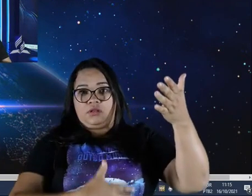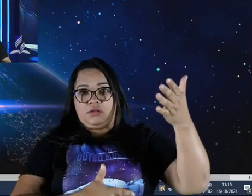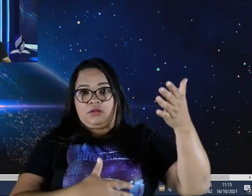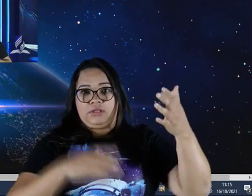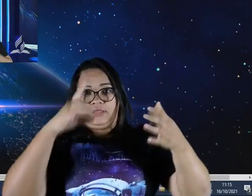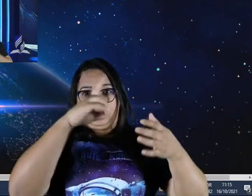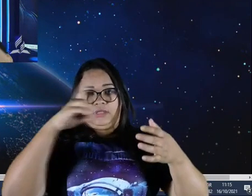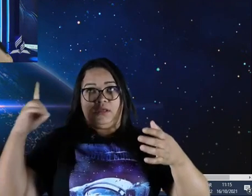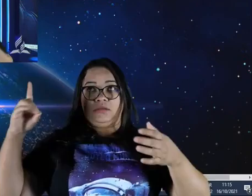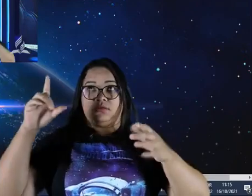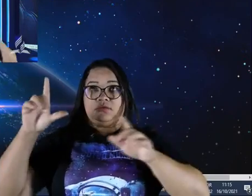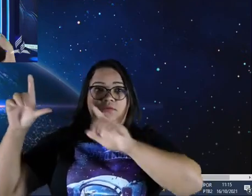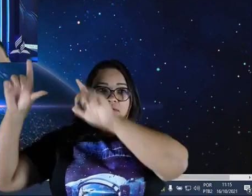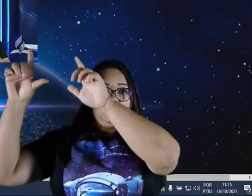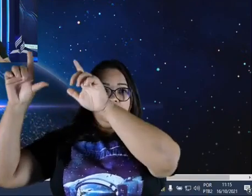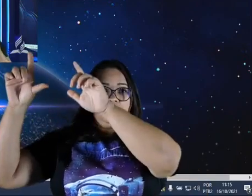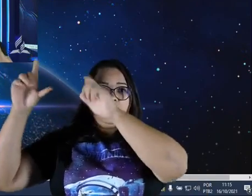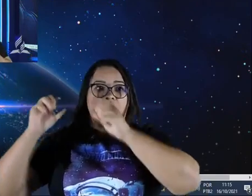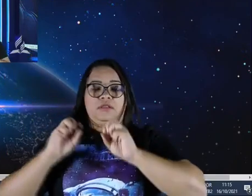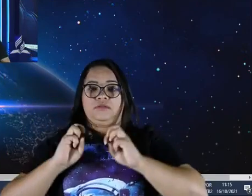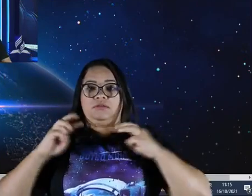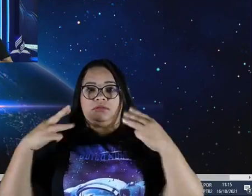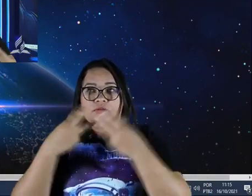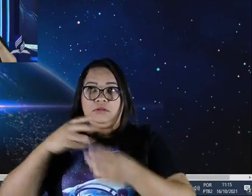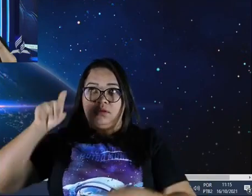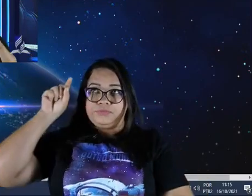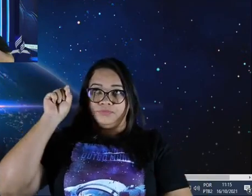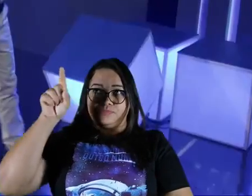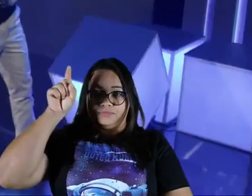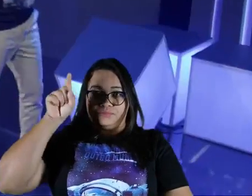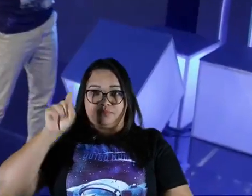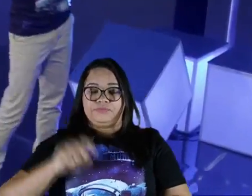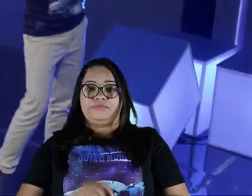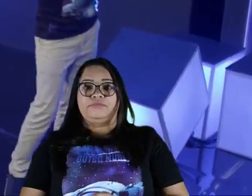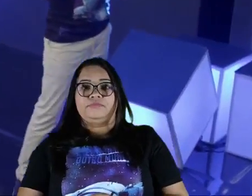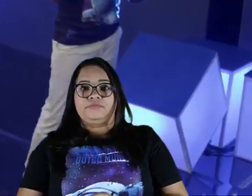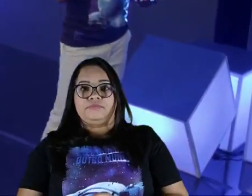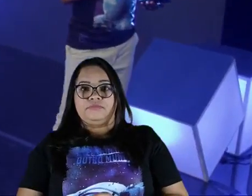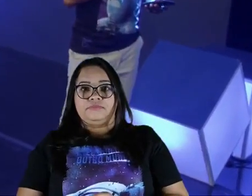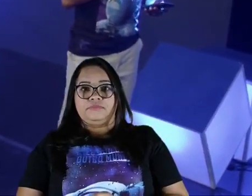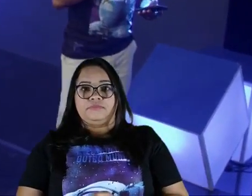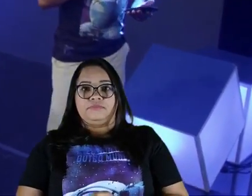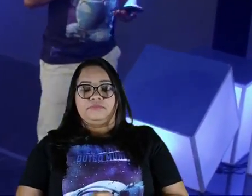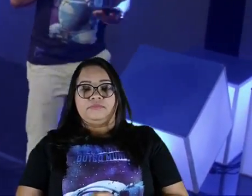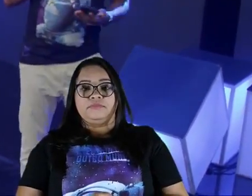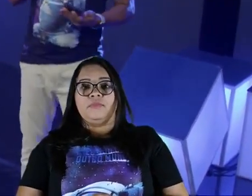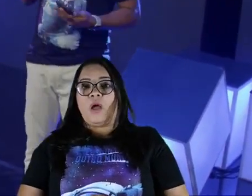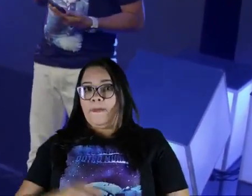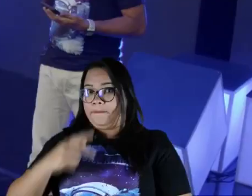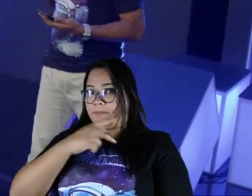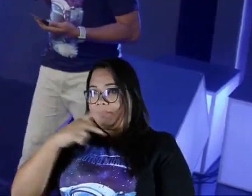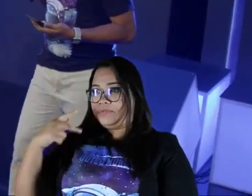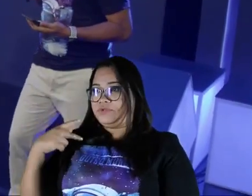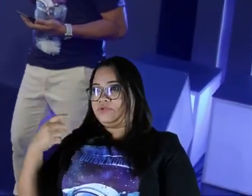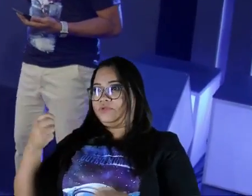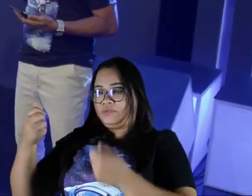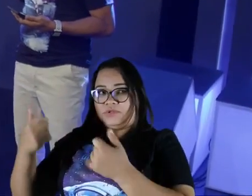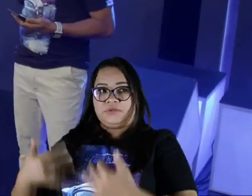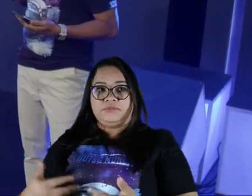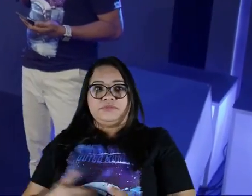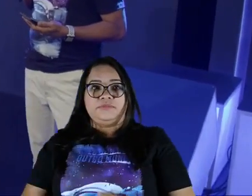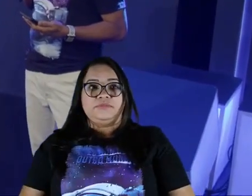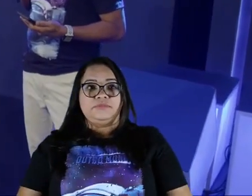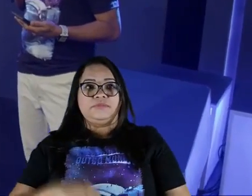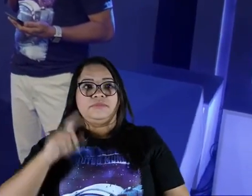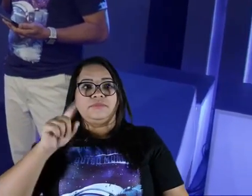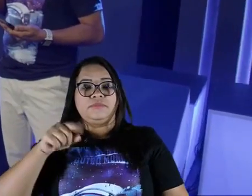direito, vocês estão vendo lá, ó, workshops. Clica lá no workshops. E aí, pastor Sóstines, deixa eu te dizer uma coisa. É